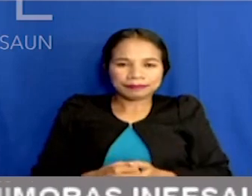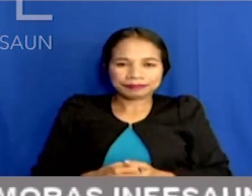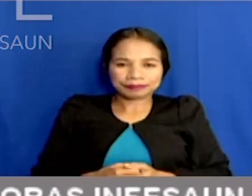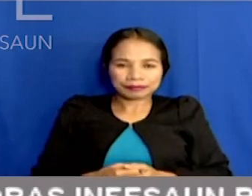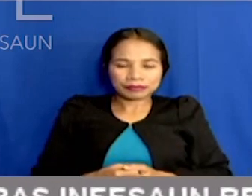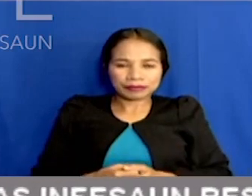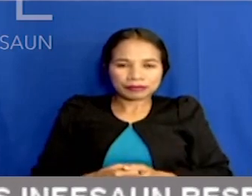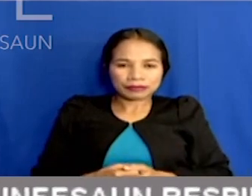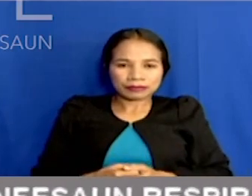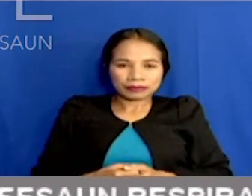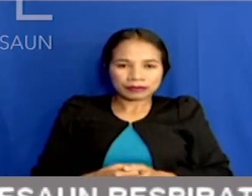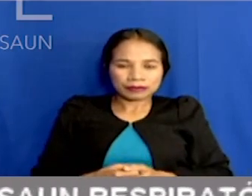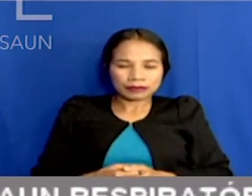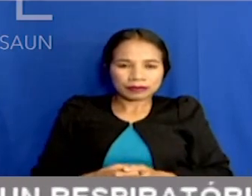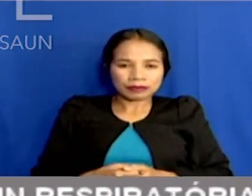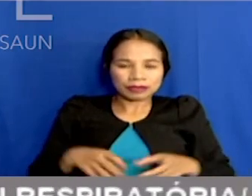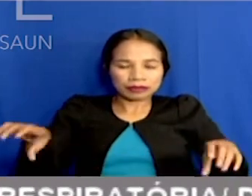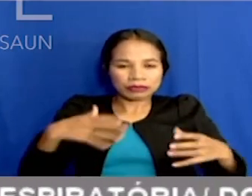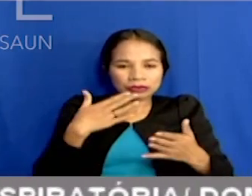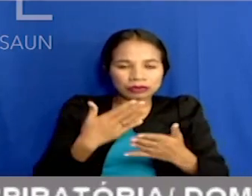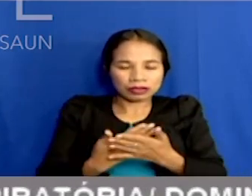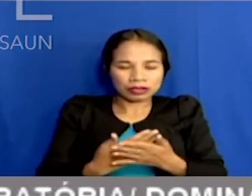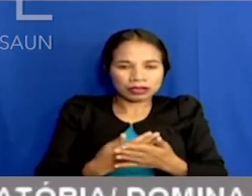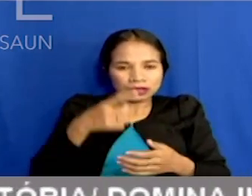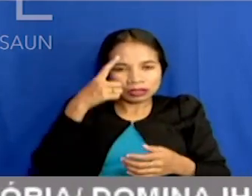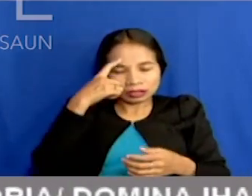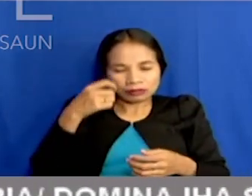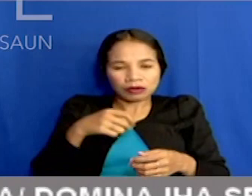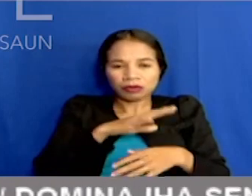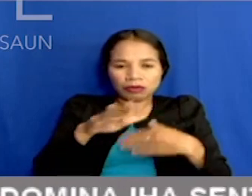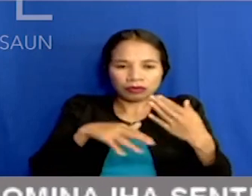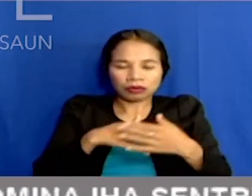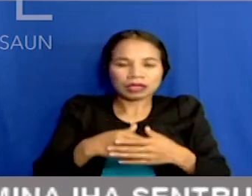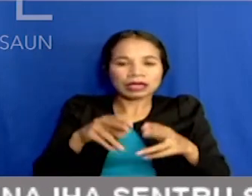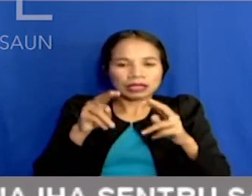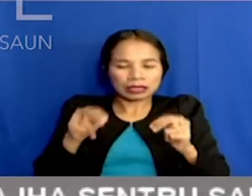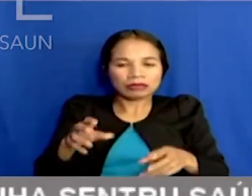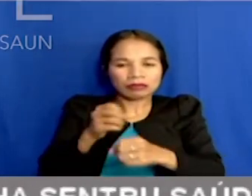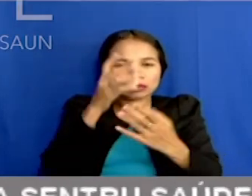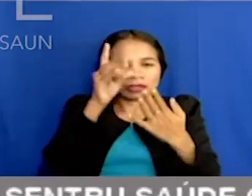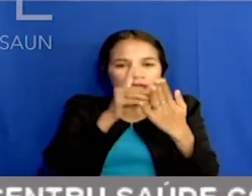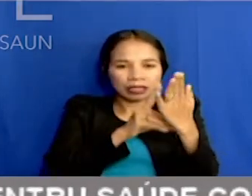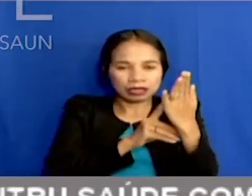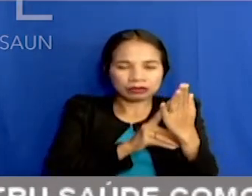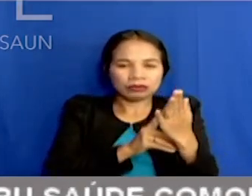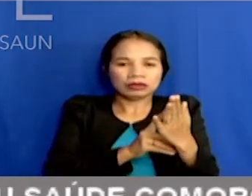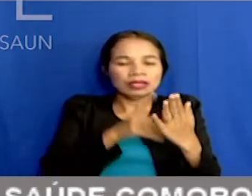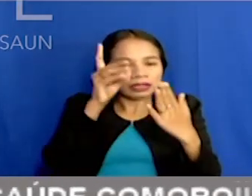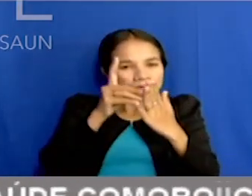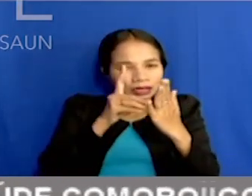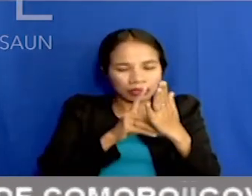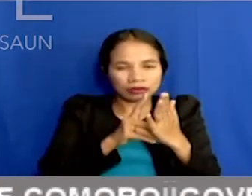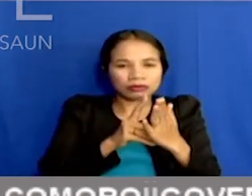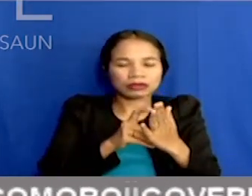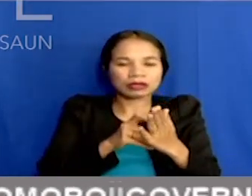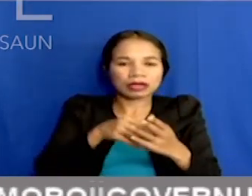tem que serviço ali dia. Eu vou dizer que não tenho fornecido dados. Dados não é que a tutama